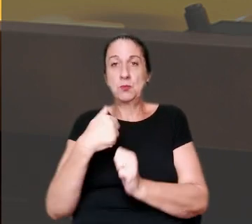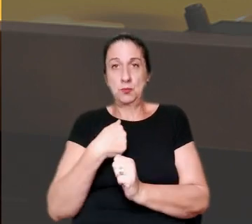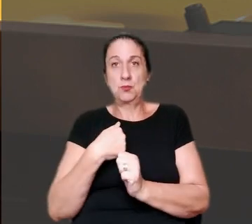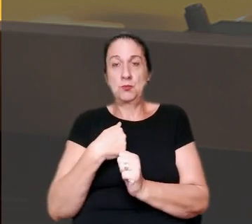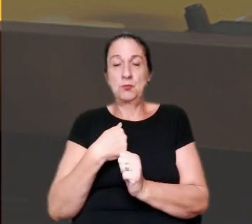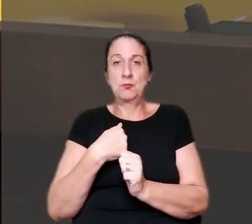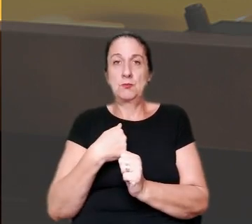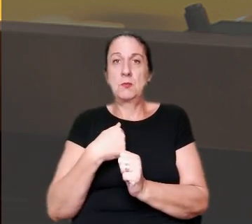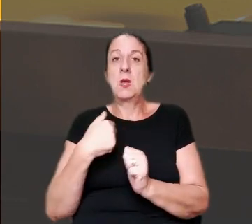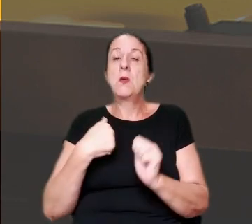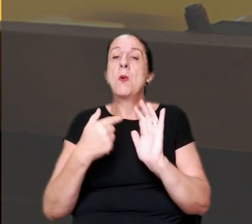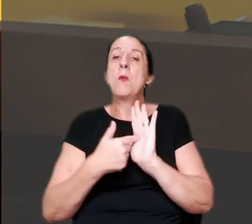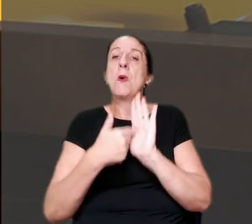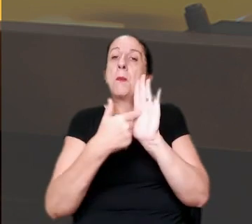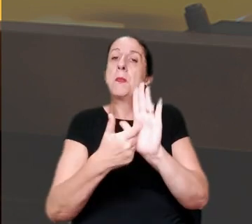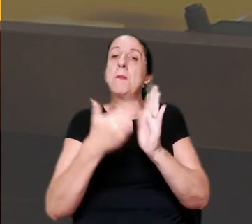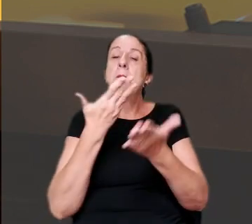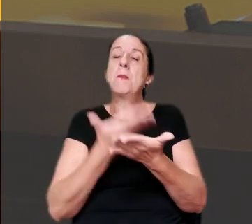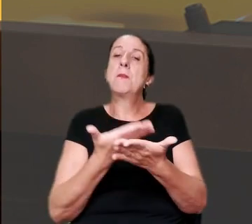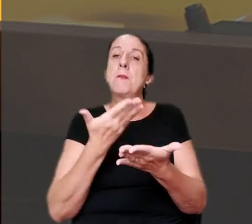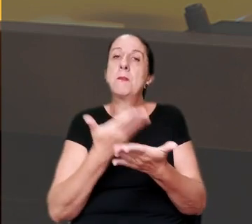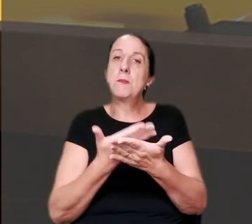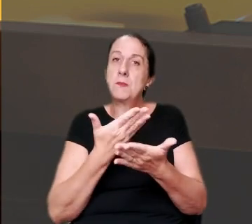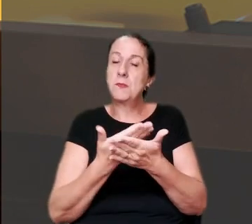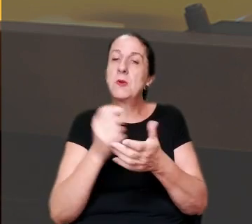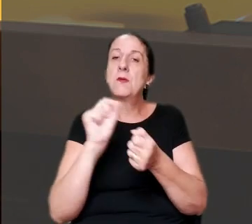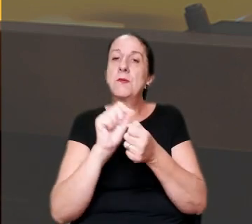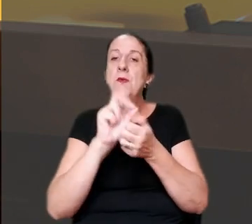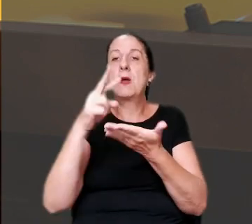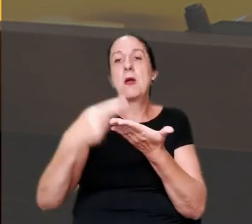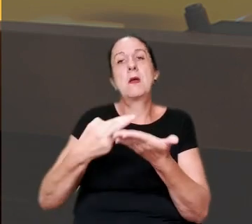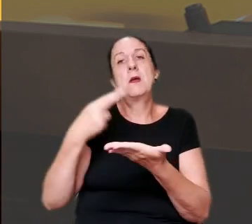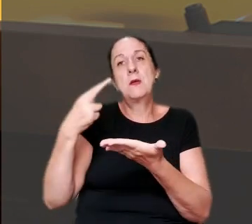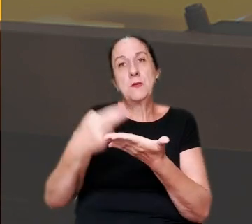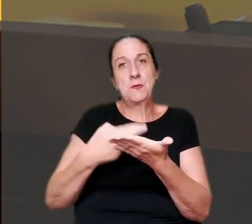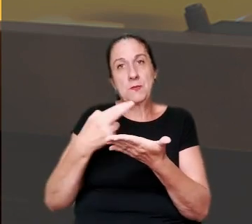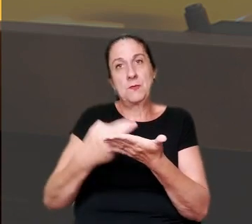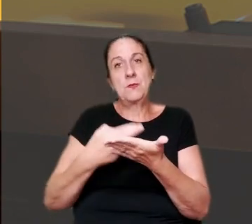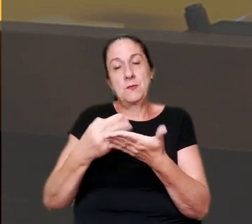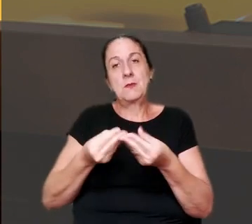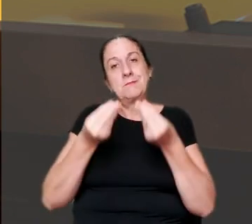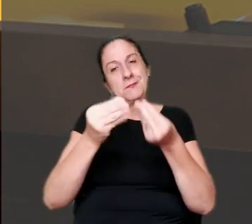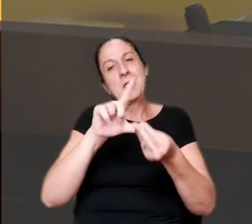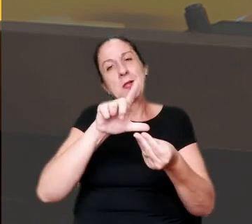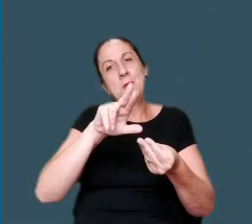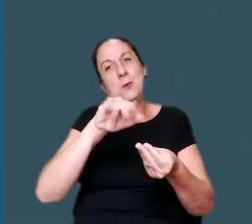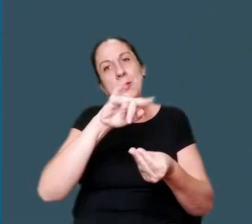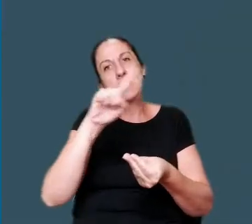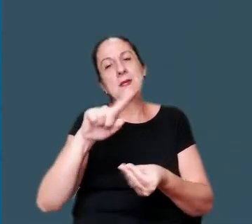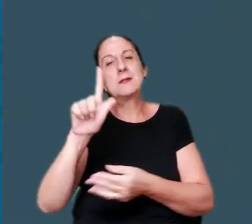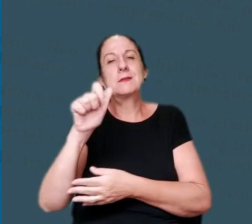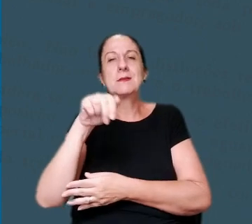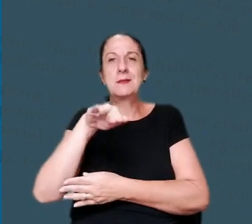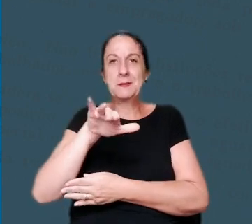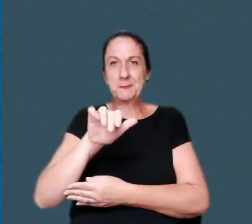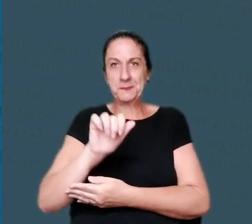parte, eu apresentei um estudo que foi publicado na revista dedicada a Luiz Gama.